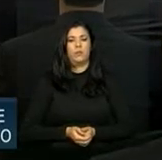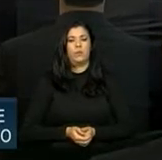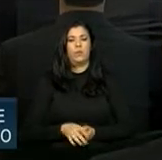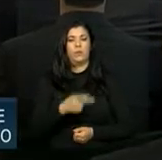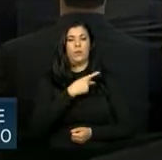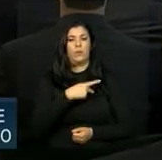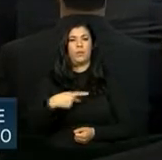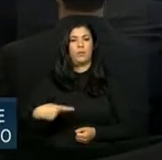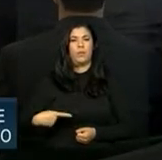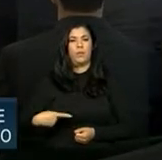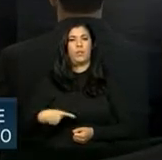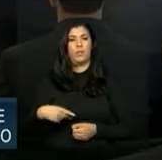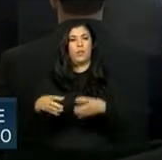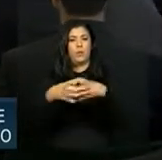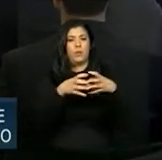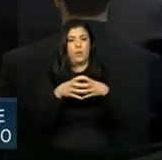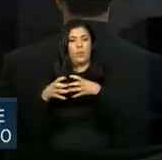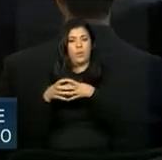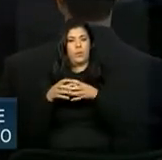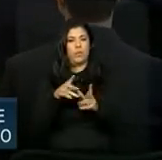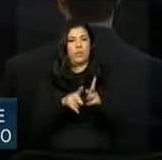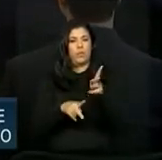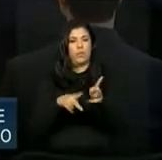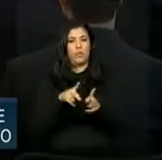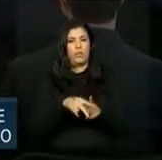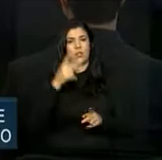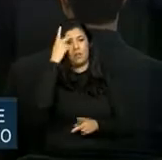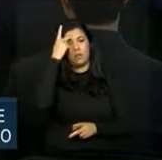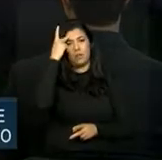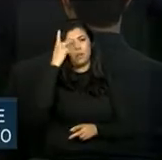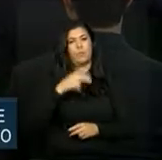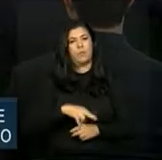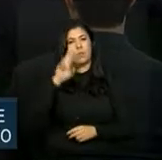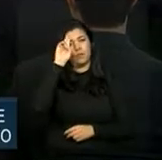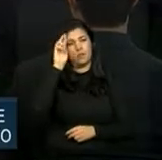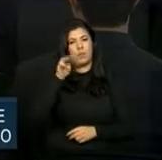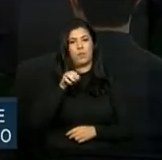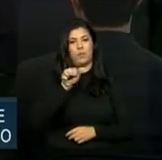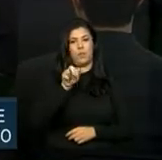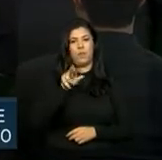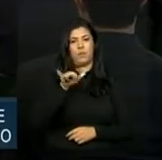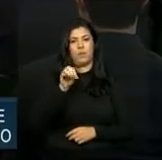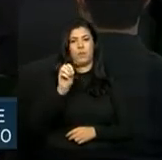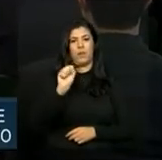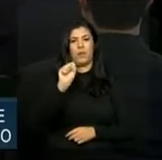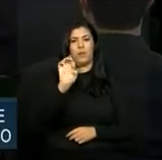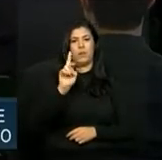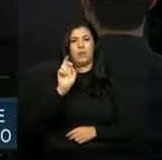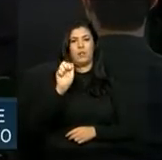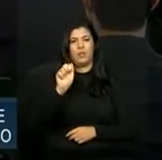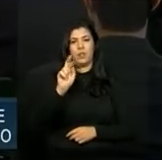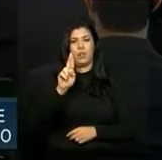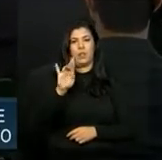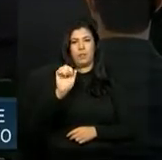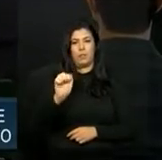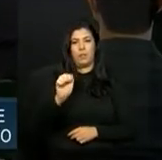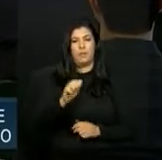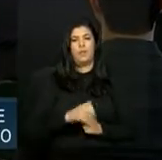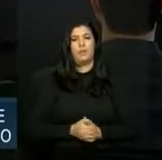o presidente da companhia paulista de trens metropolitanos senhor Mário Manuel Seabra Bandeira